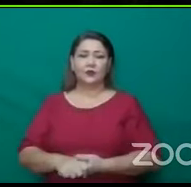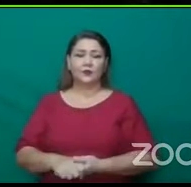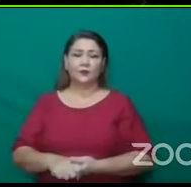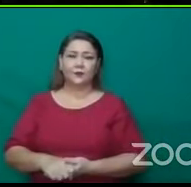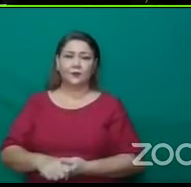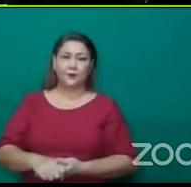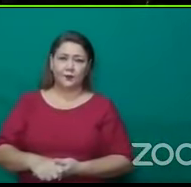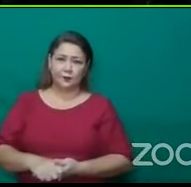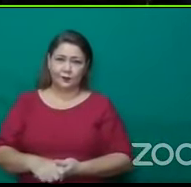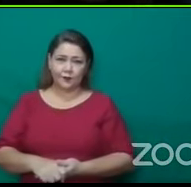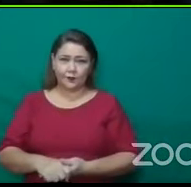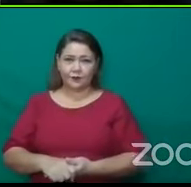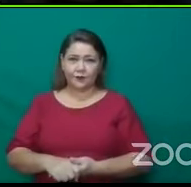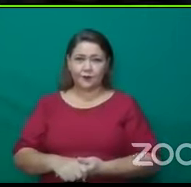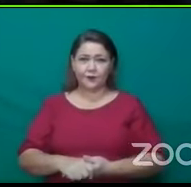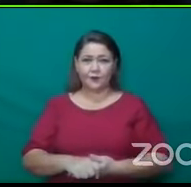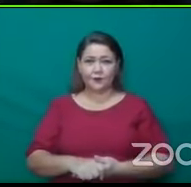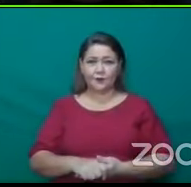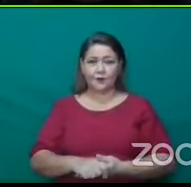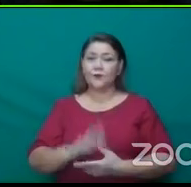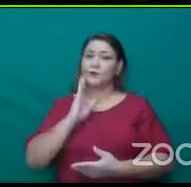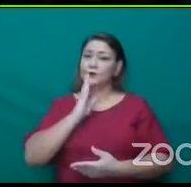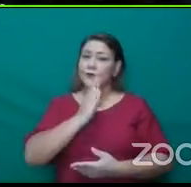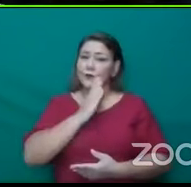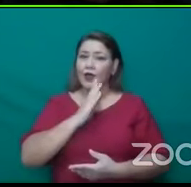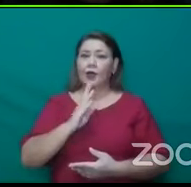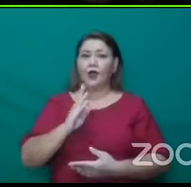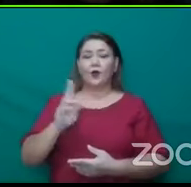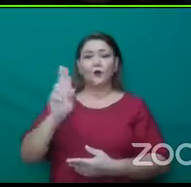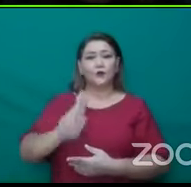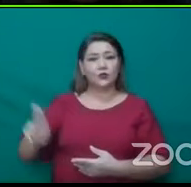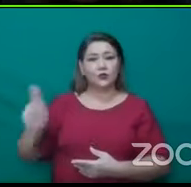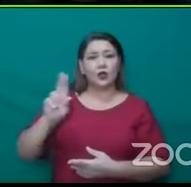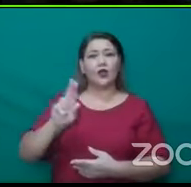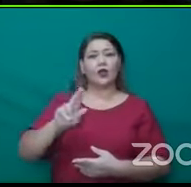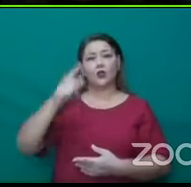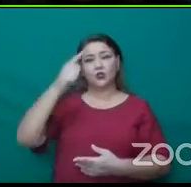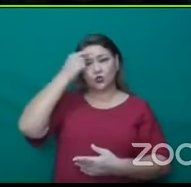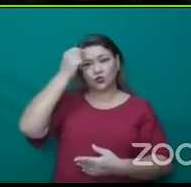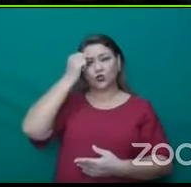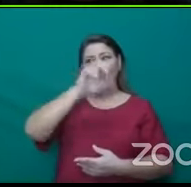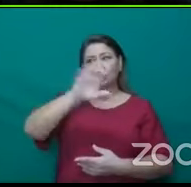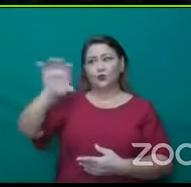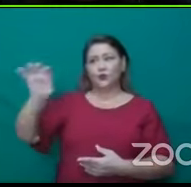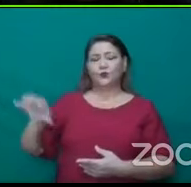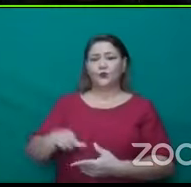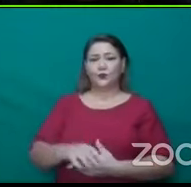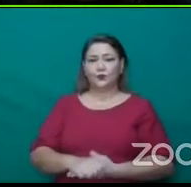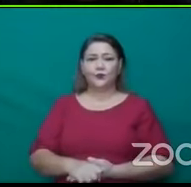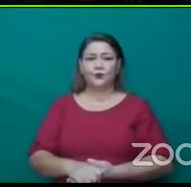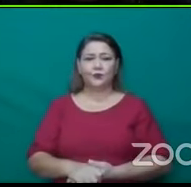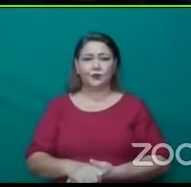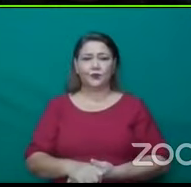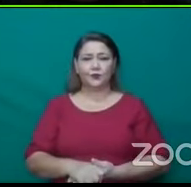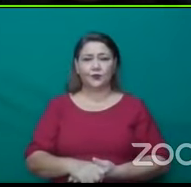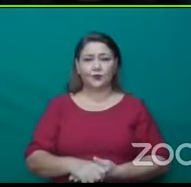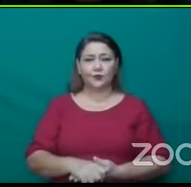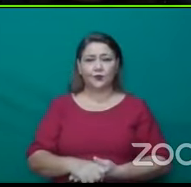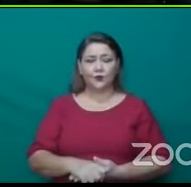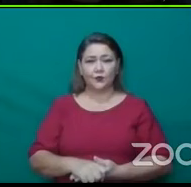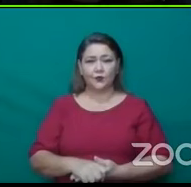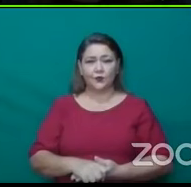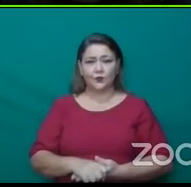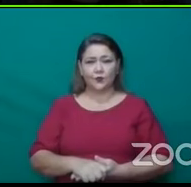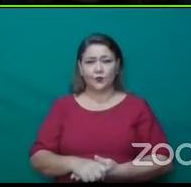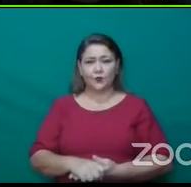o pessoal ali, os guardas da universidade, né, os vigias. E eu gravei, sei